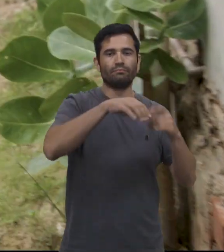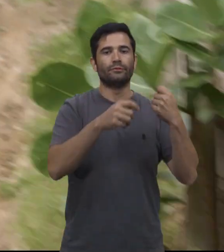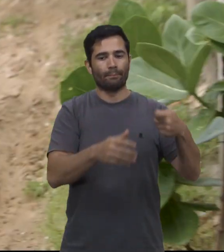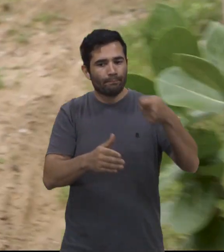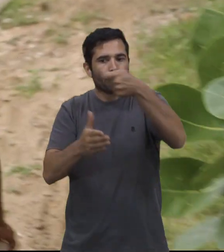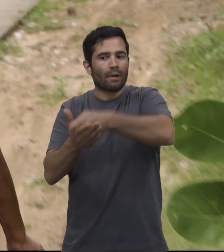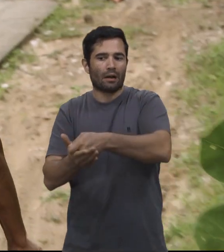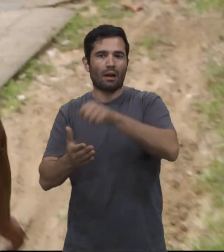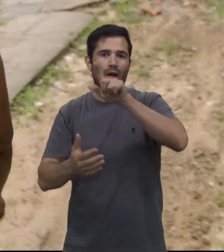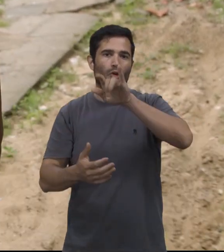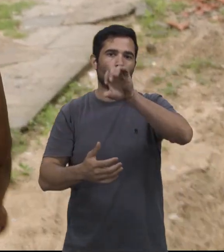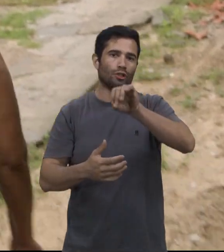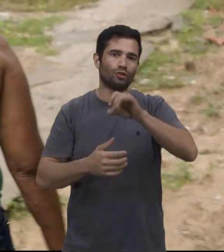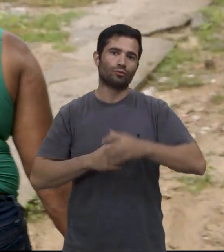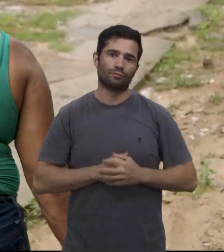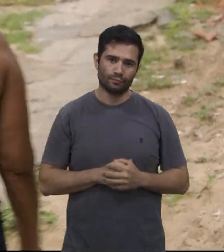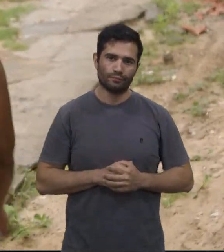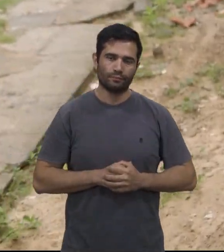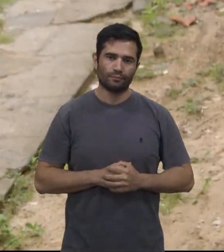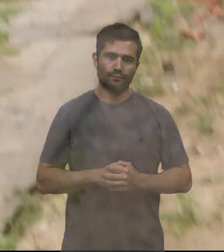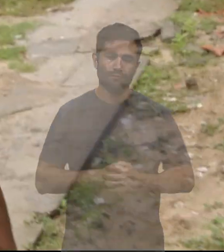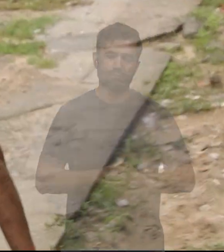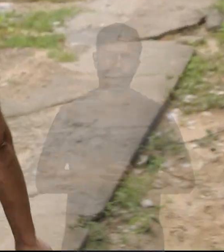lixo que você recolher, né?